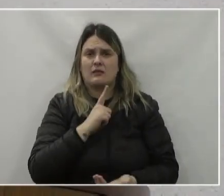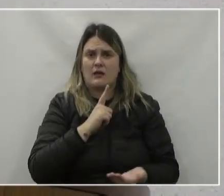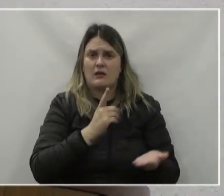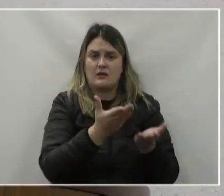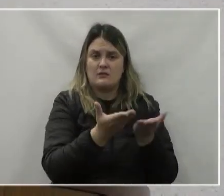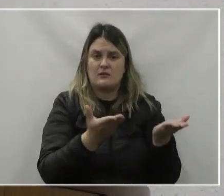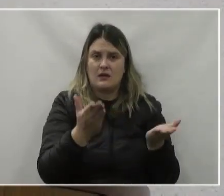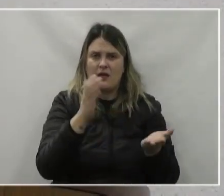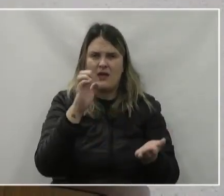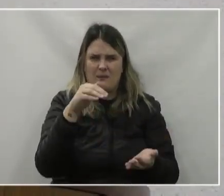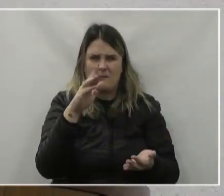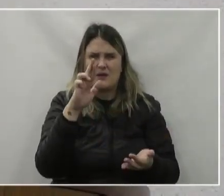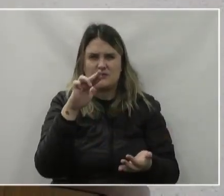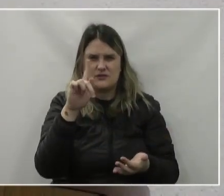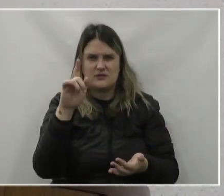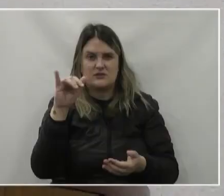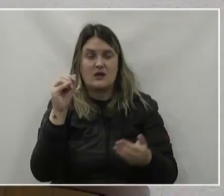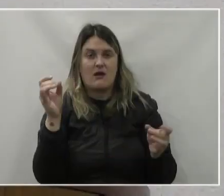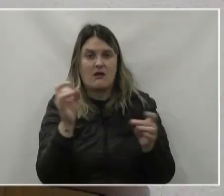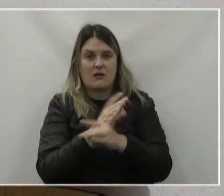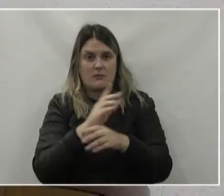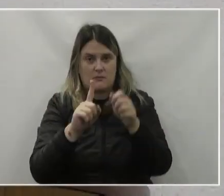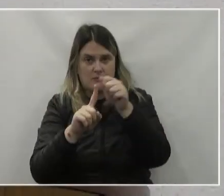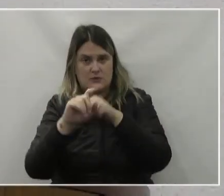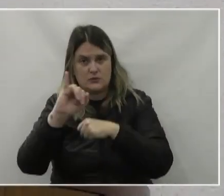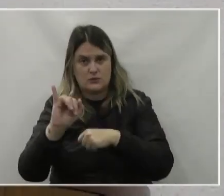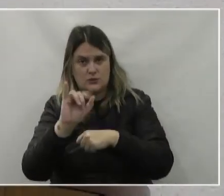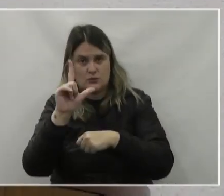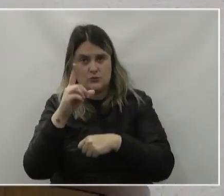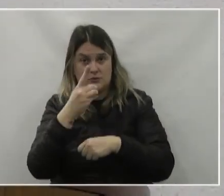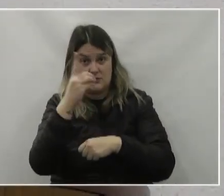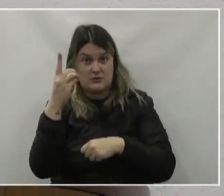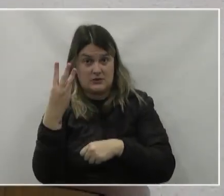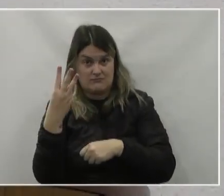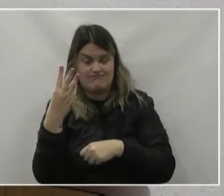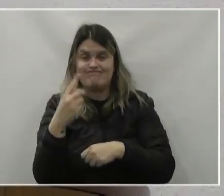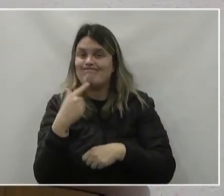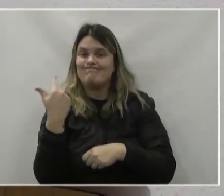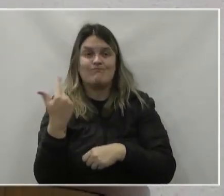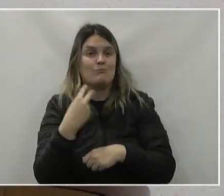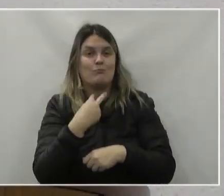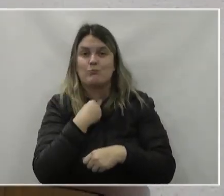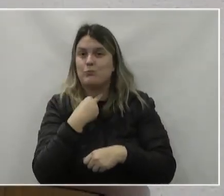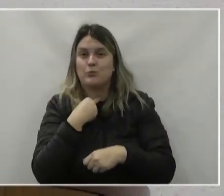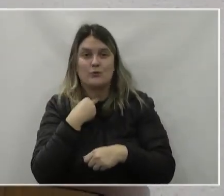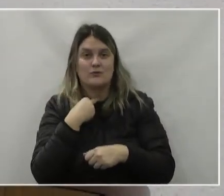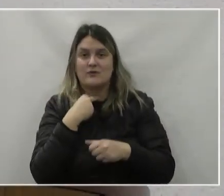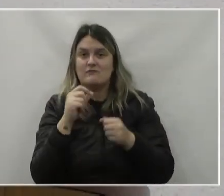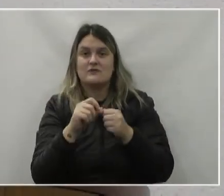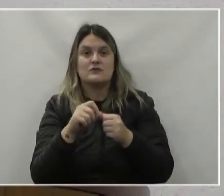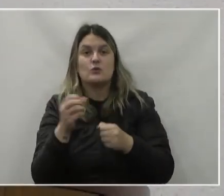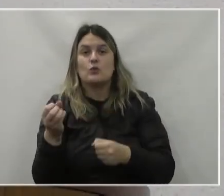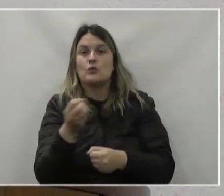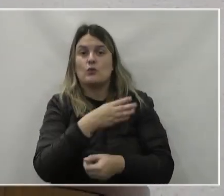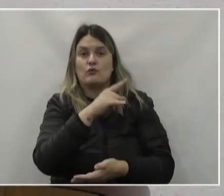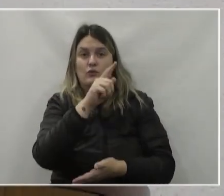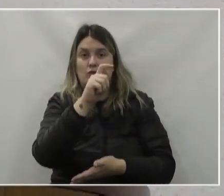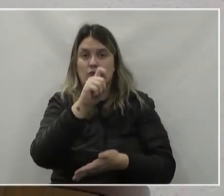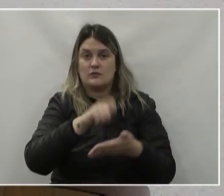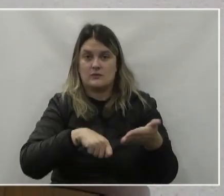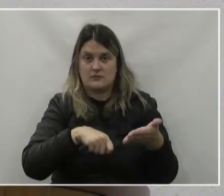licitação emergencial, e ela termina em julho agora, dia 3 de julho. E nós não podemos mais renovar